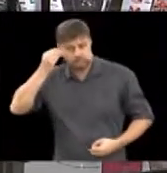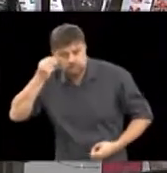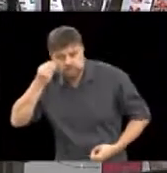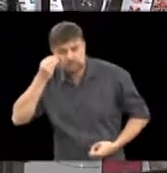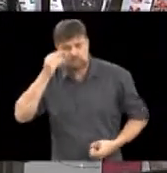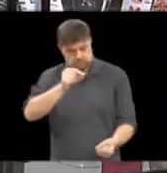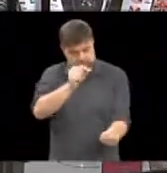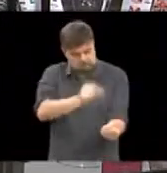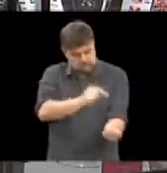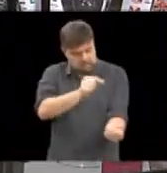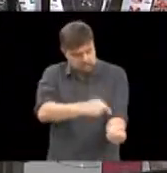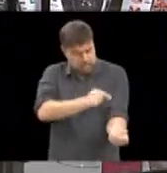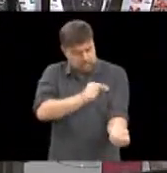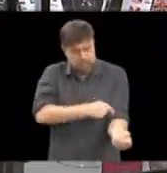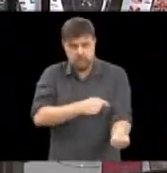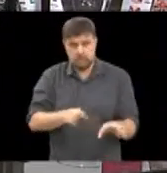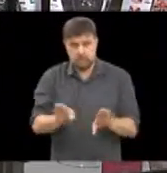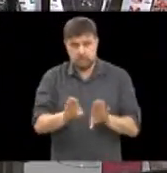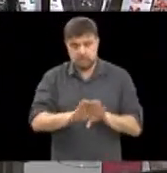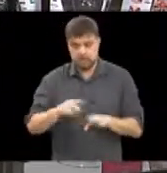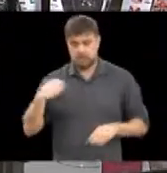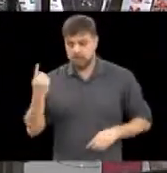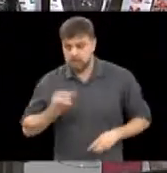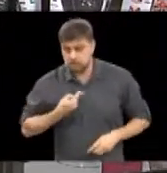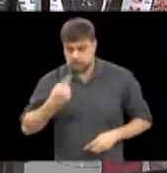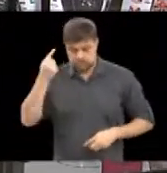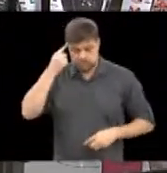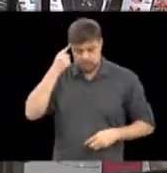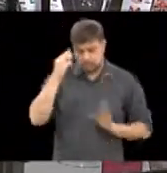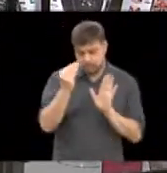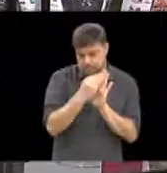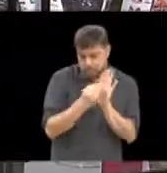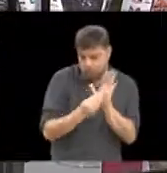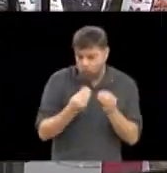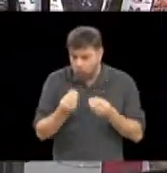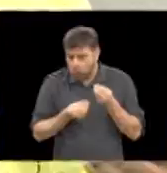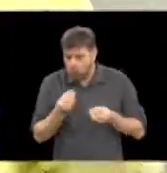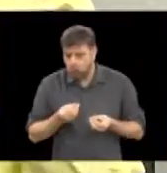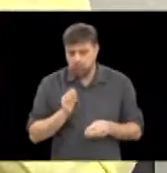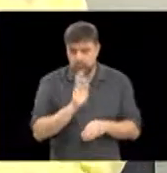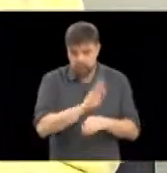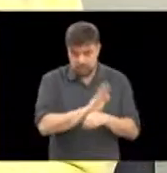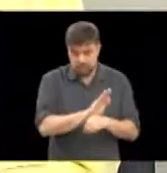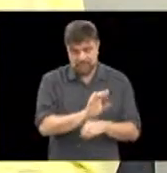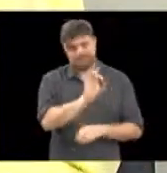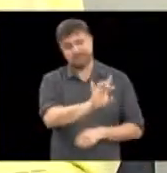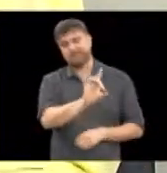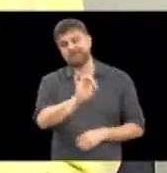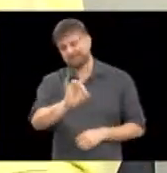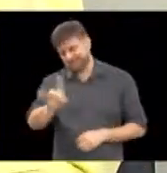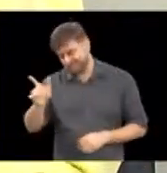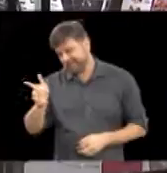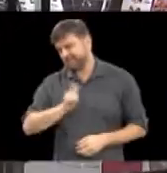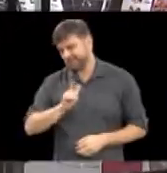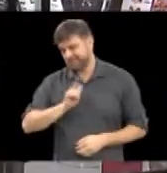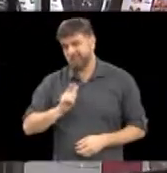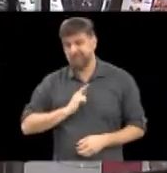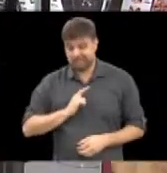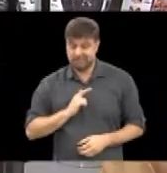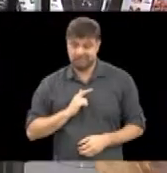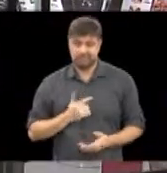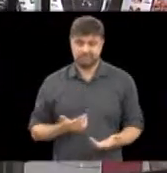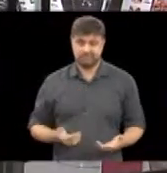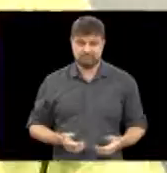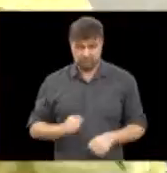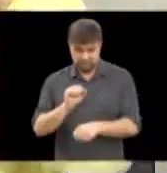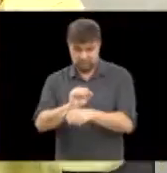os testes, entendeu? Que aí você vai elaborar o tratamento, né? Como você disse, cada um é cada um, né? Cada um daria um